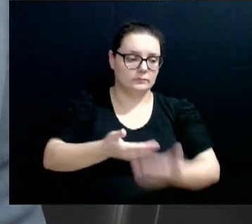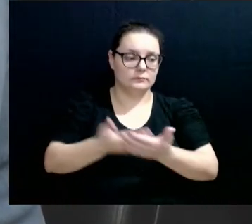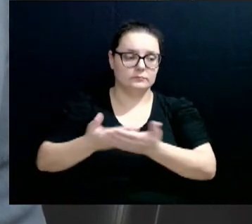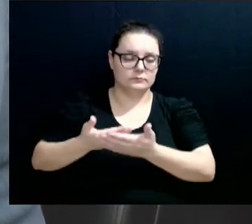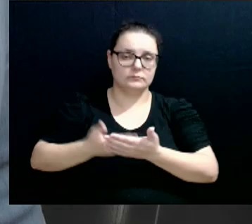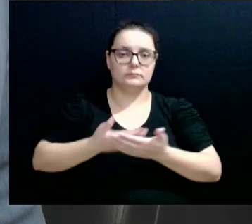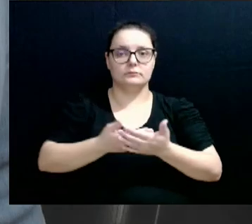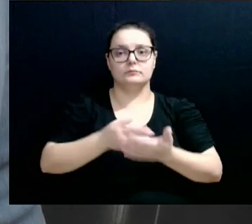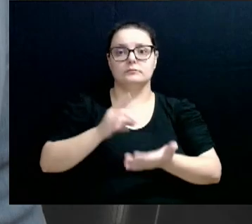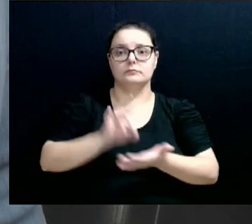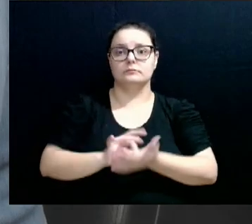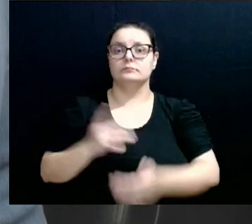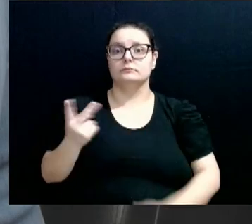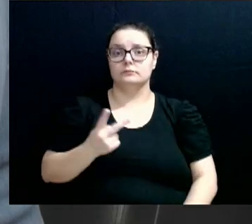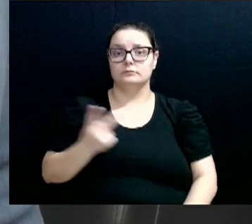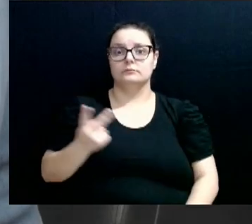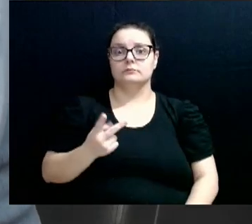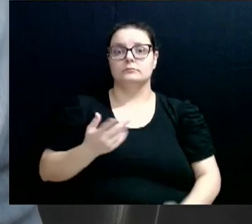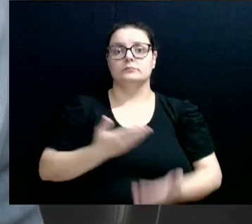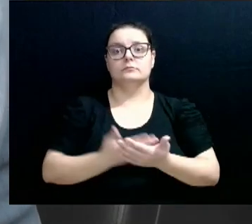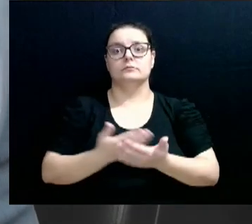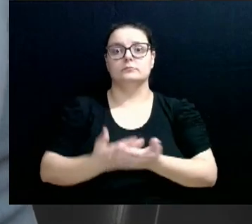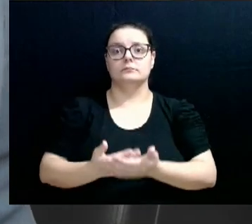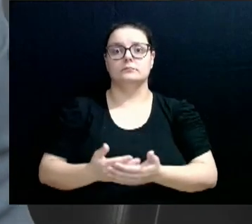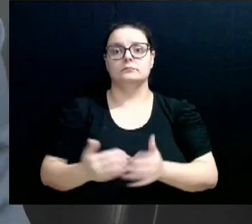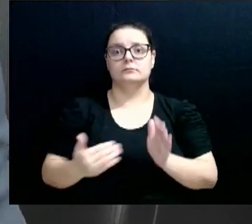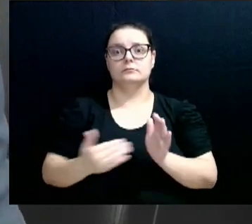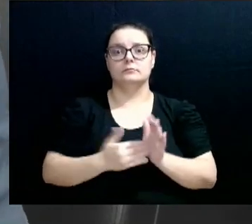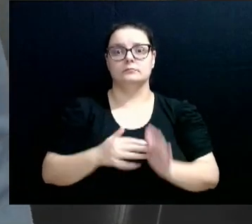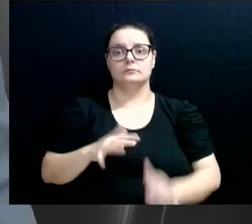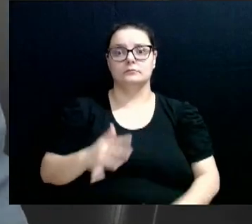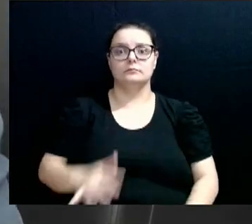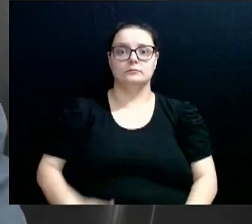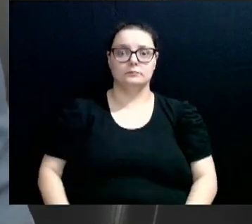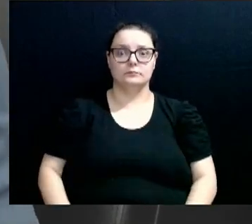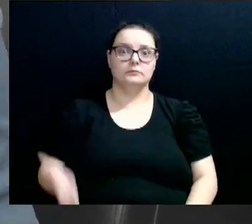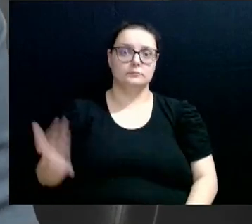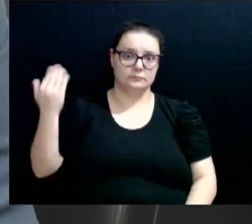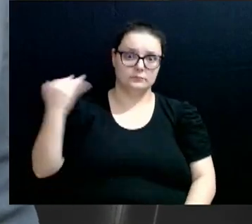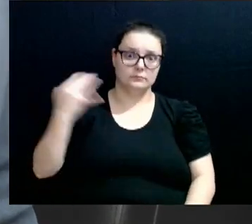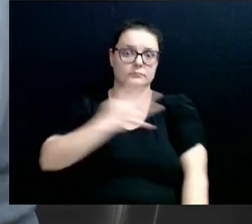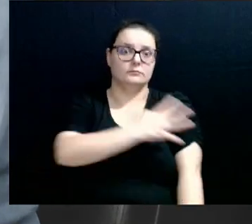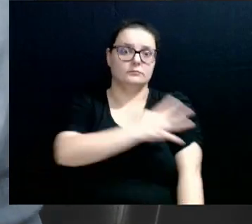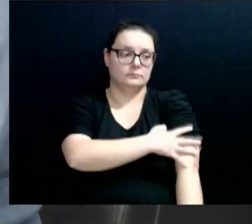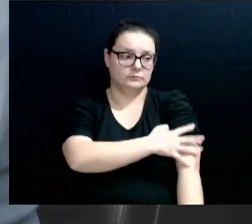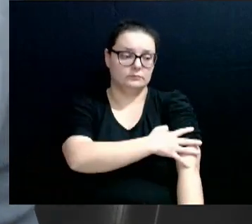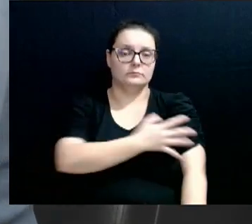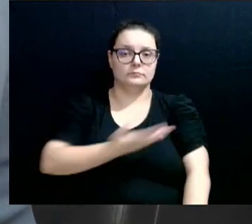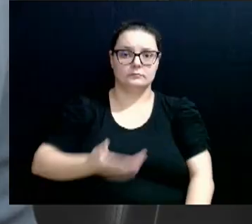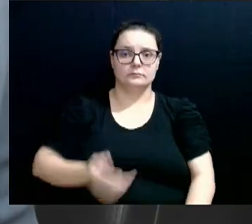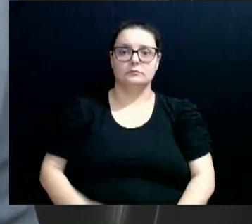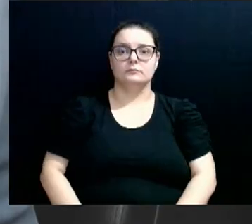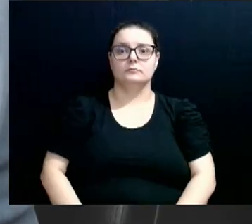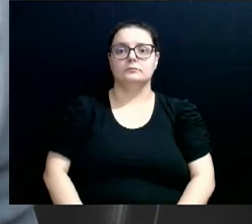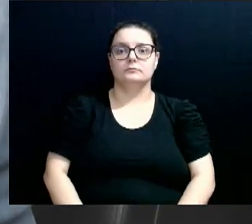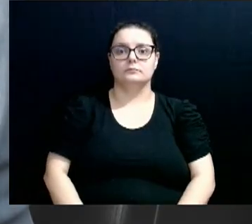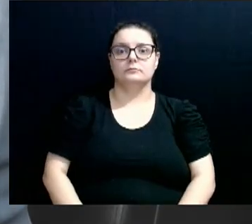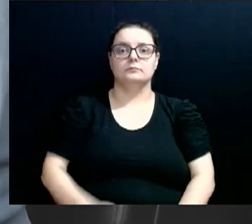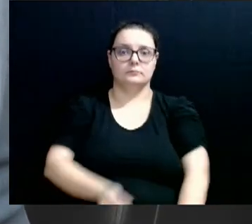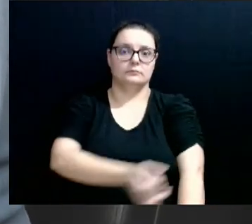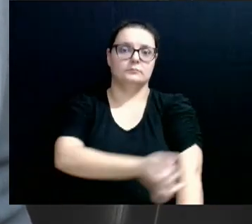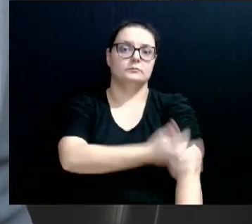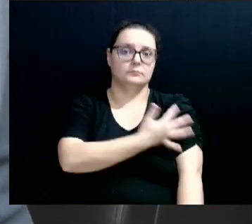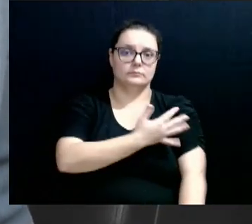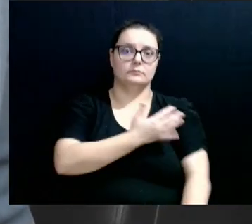dois tinham estudado até, a gente chamava de quarta série, né? Que seria o ensino fundamental, anos iniciais